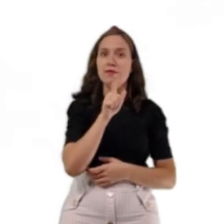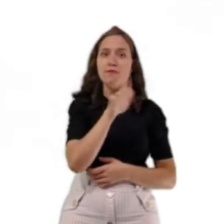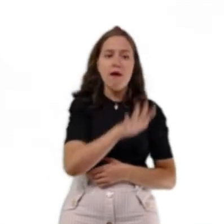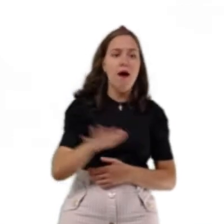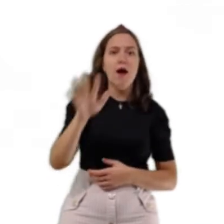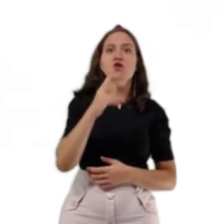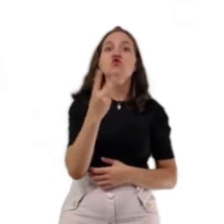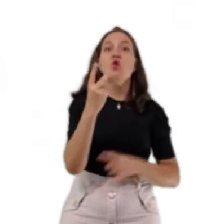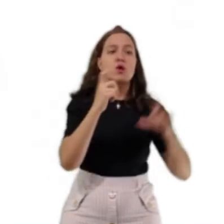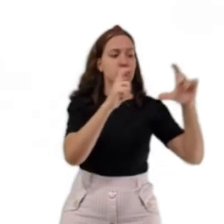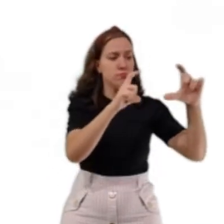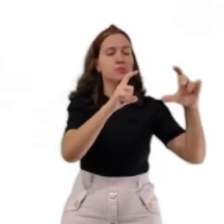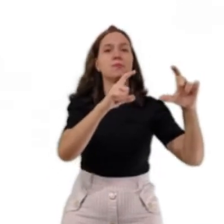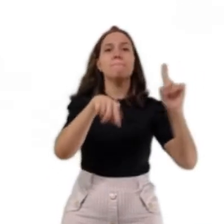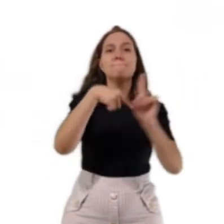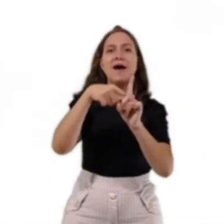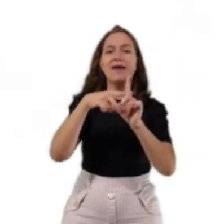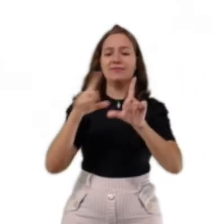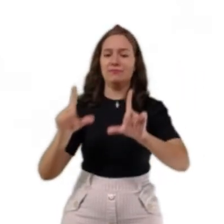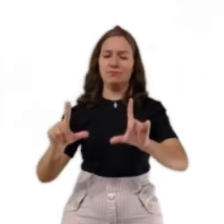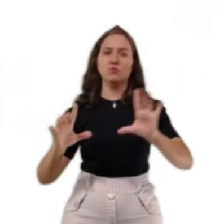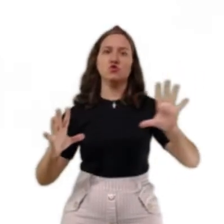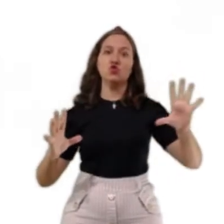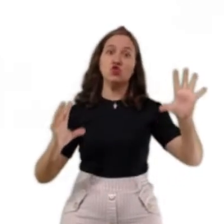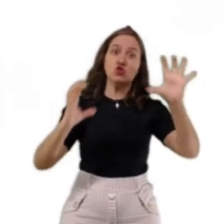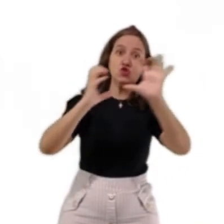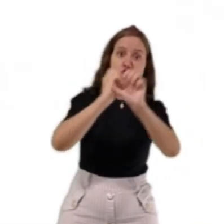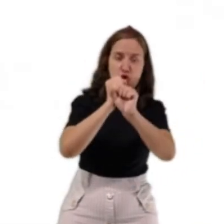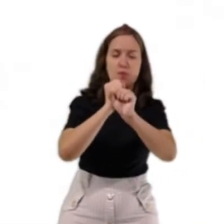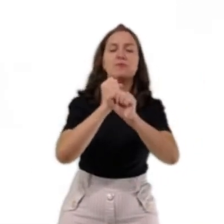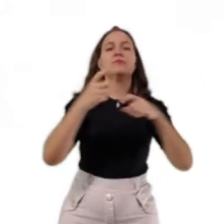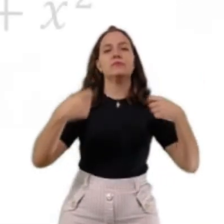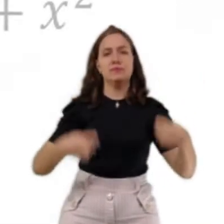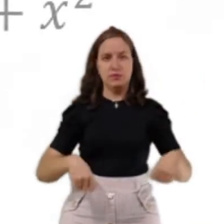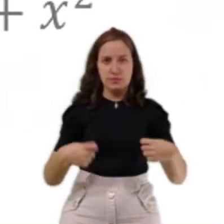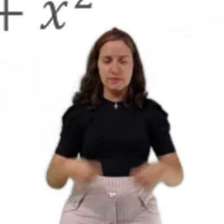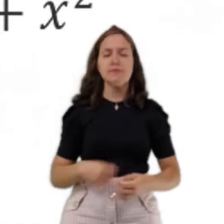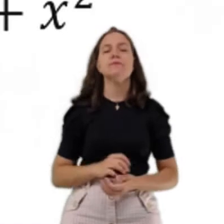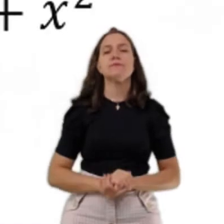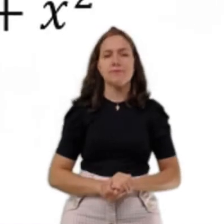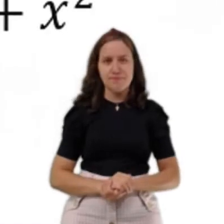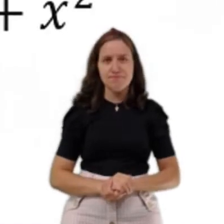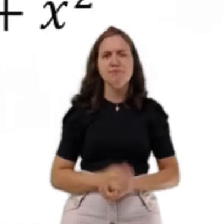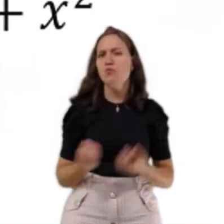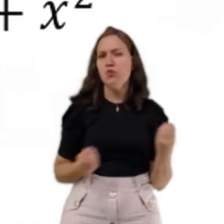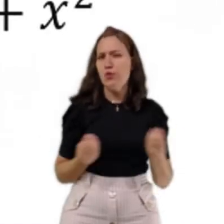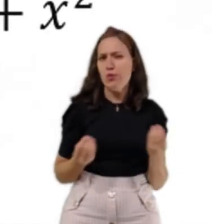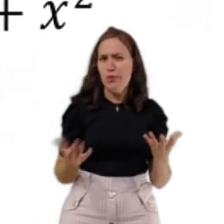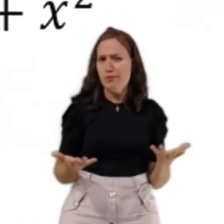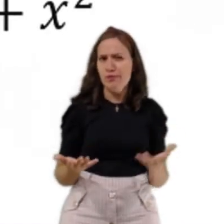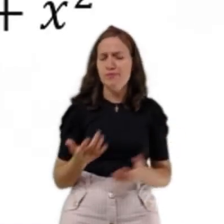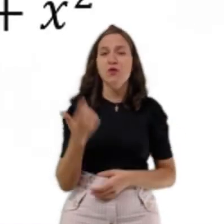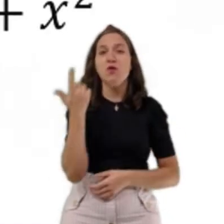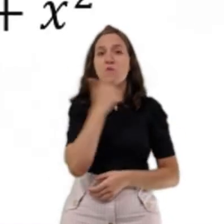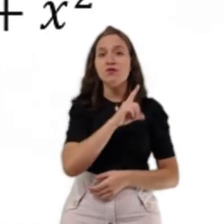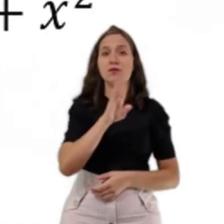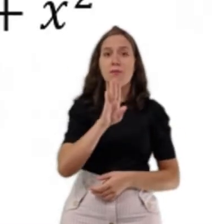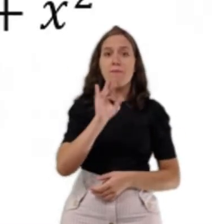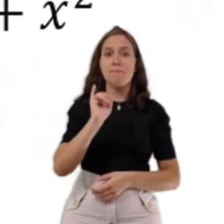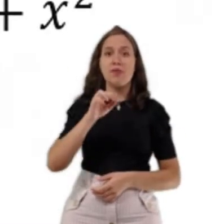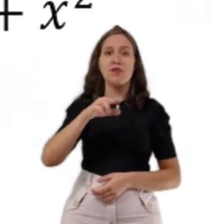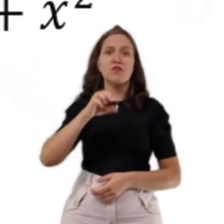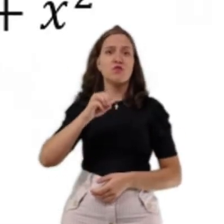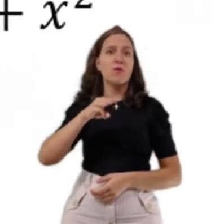total dessas duas figuras nós temos que somar a área da primeira com a área da segunda no caso nós vamos ter um binômio